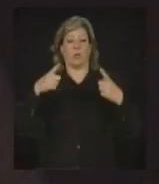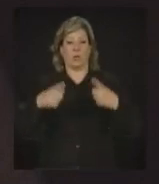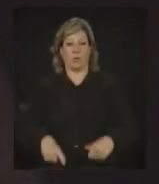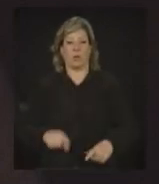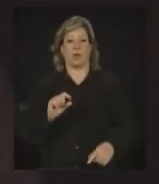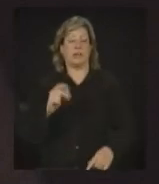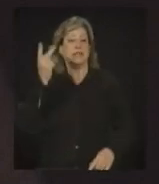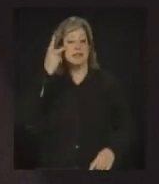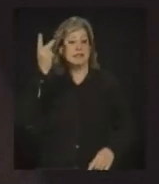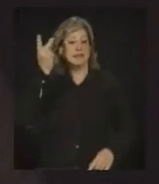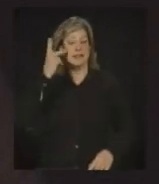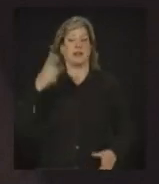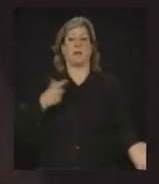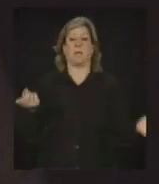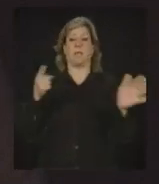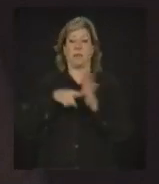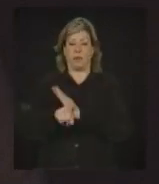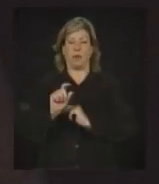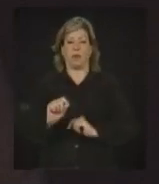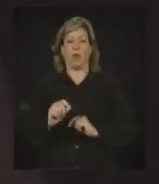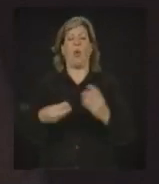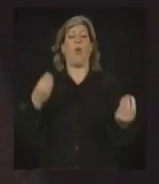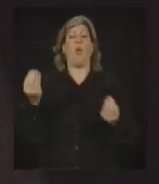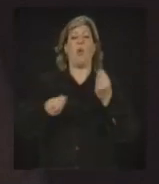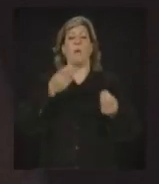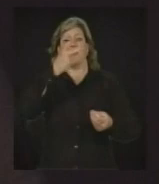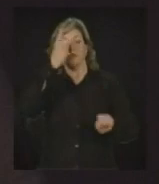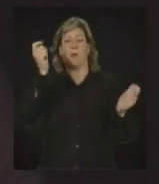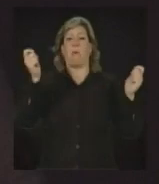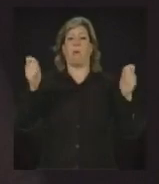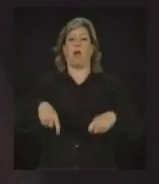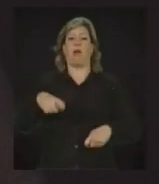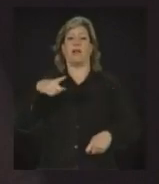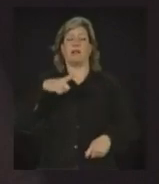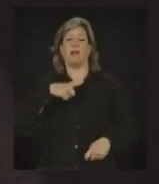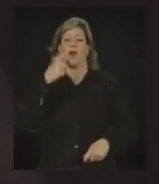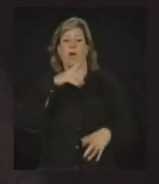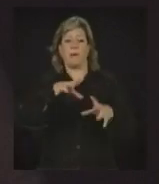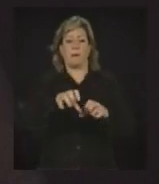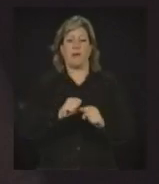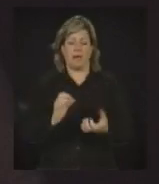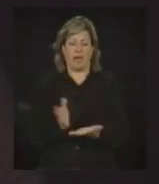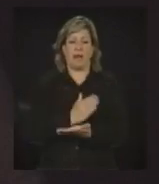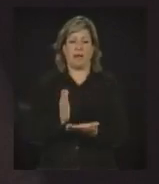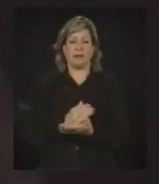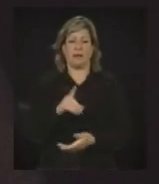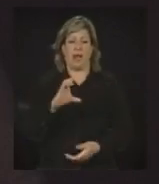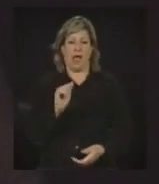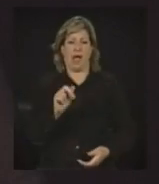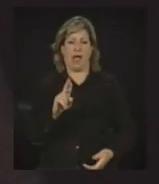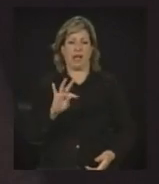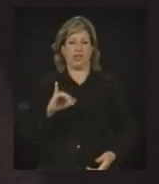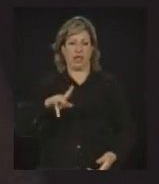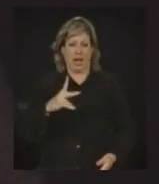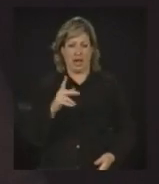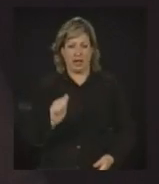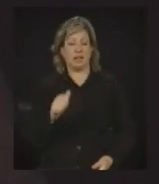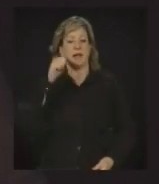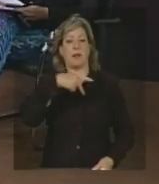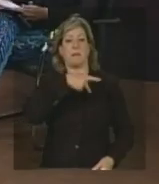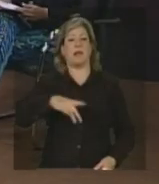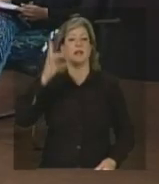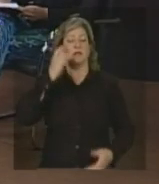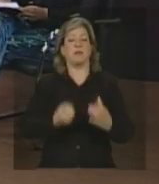dos Campos, São Paulo, pergunta: como as pessoas podem ter acesso à cartilha que foi lançada hoje pela presidenta, o Viver Sem